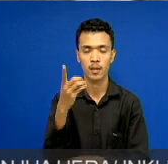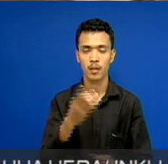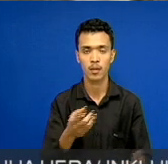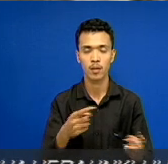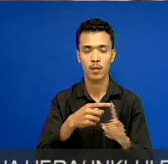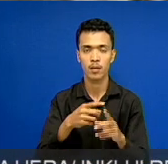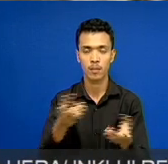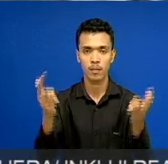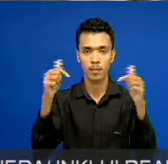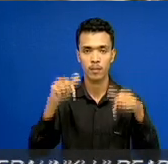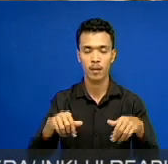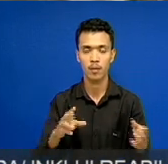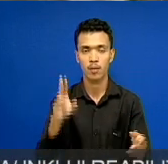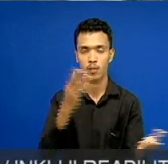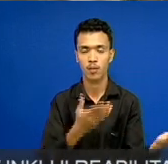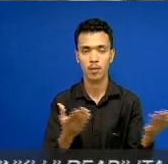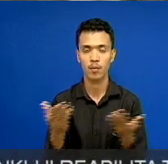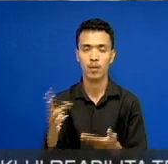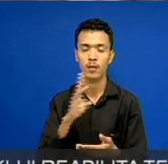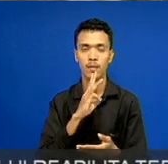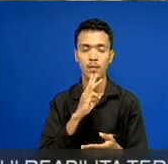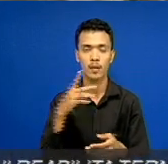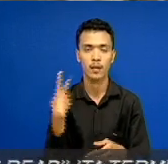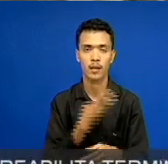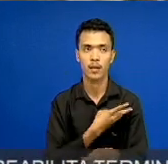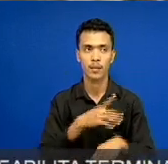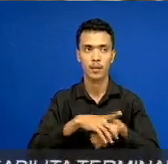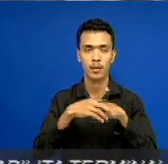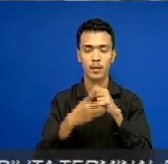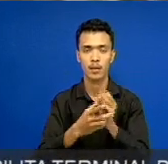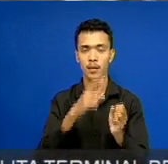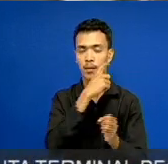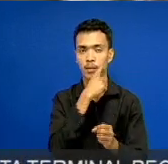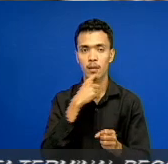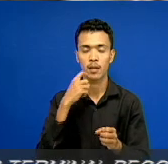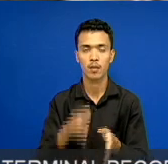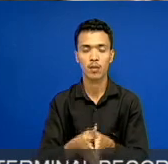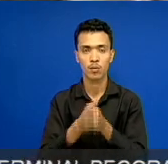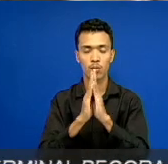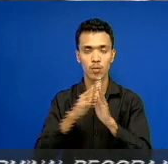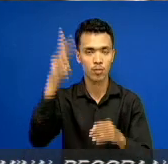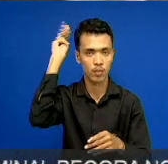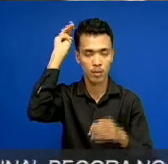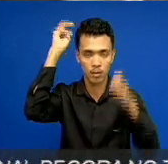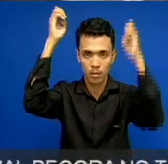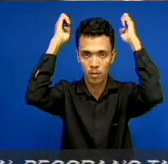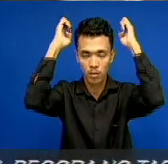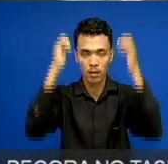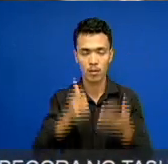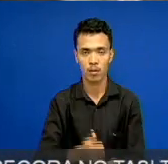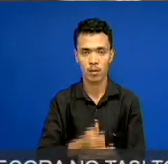di mapursenya. Ya ami erai maram belaia suba ministério educação. Azura nete